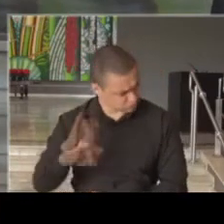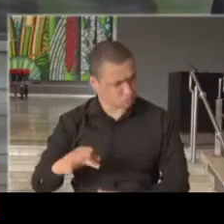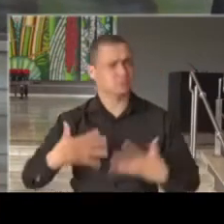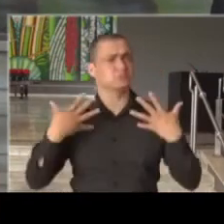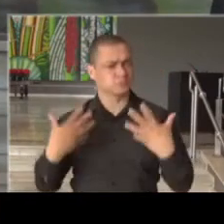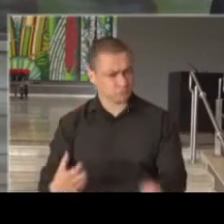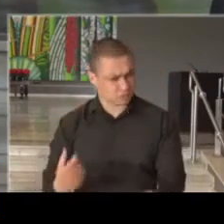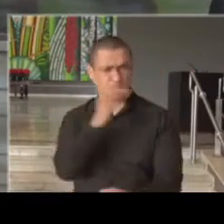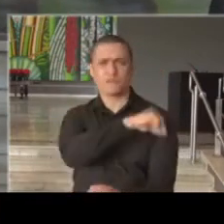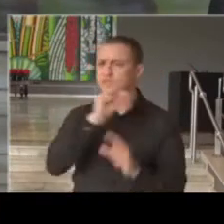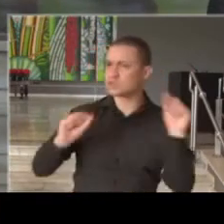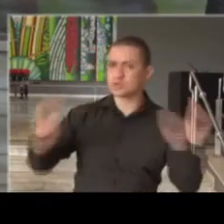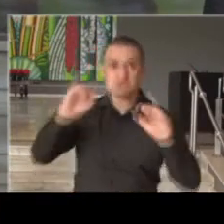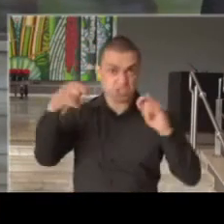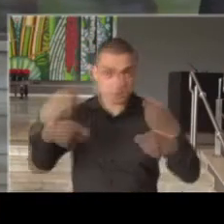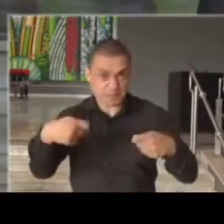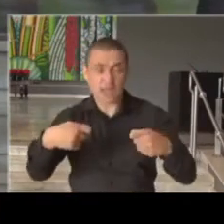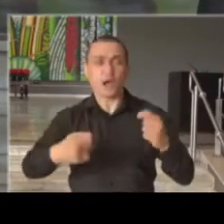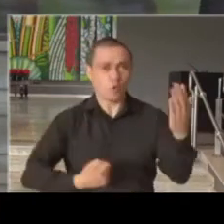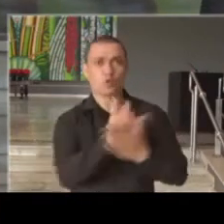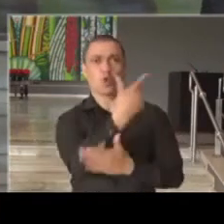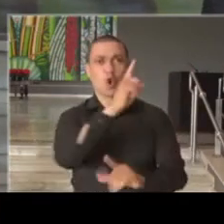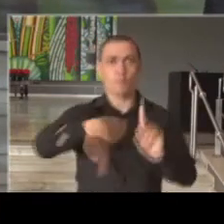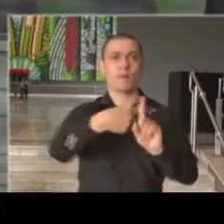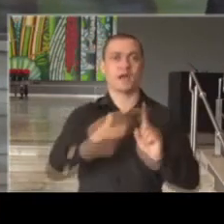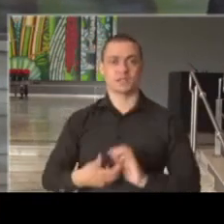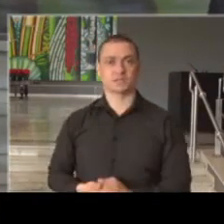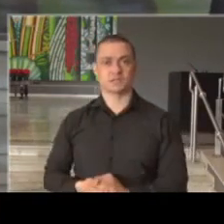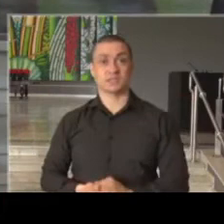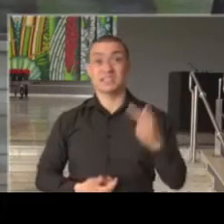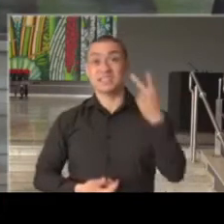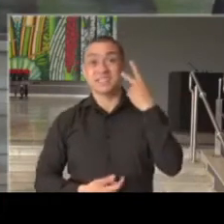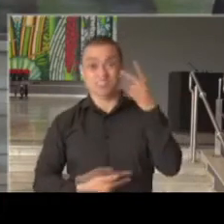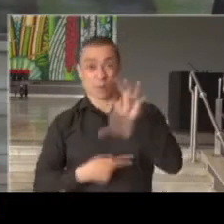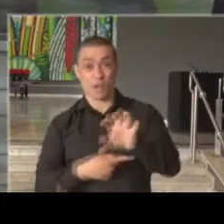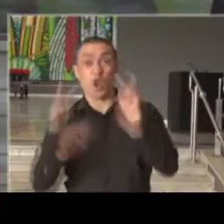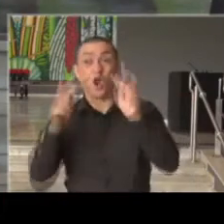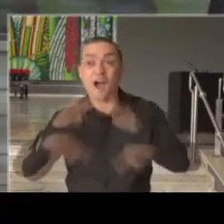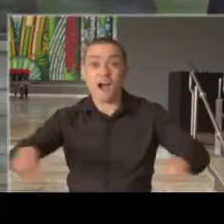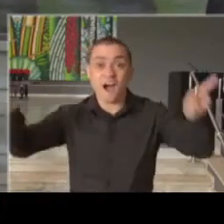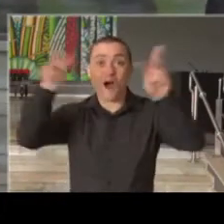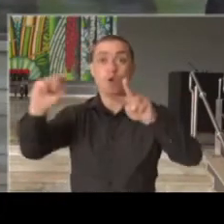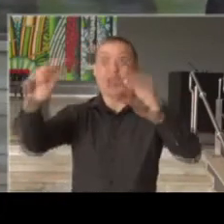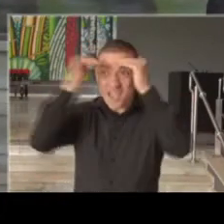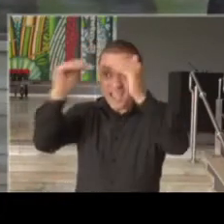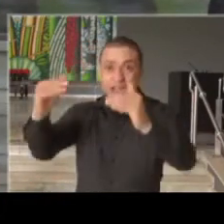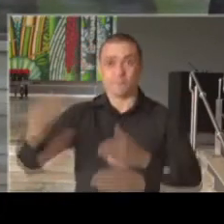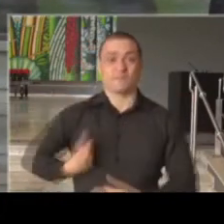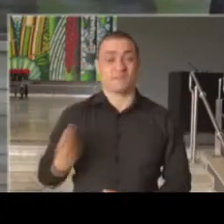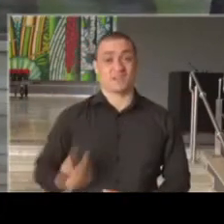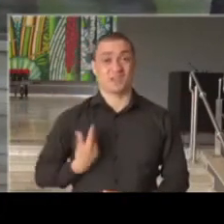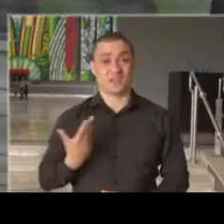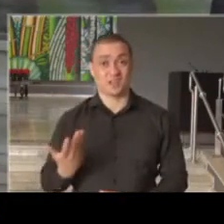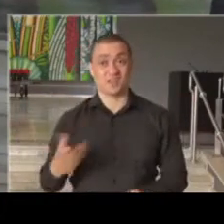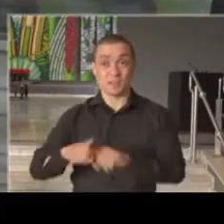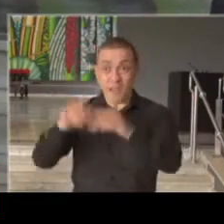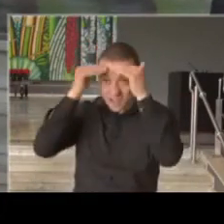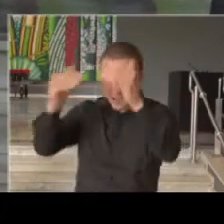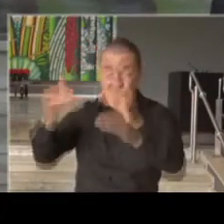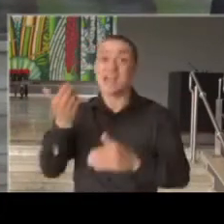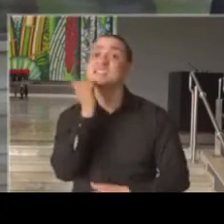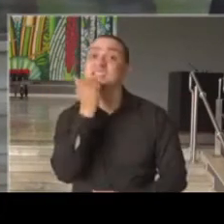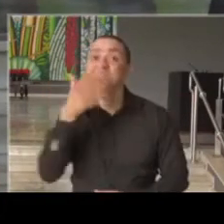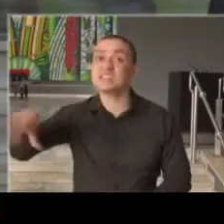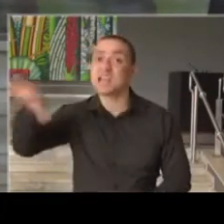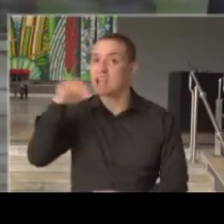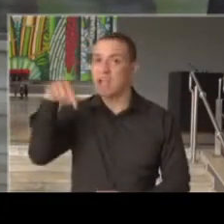Vamos vaciná-los, se precisar, compraremos mais vacinas. São Paulo tem uma visão de respeito à vida e respeito à ciência. Nós aqui